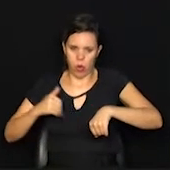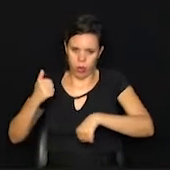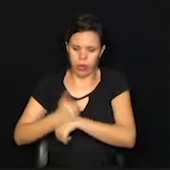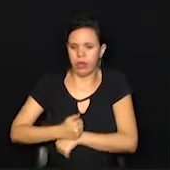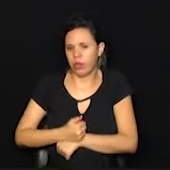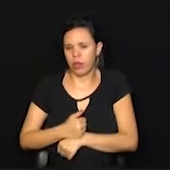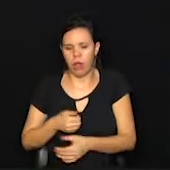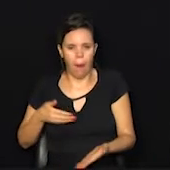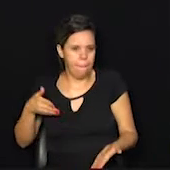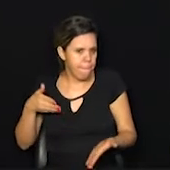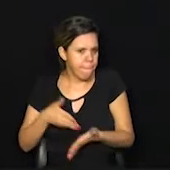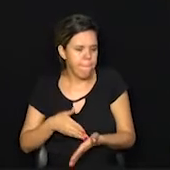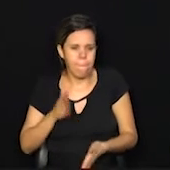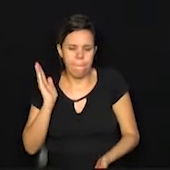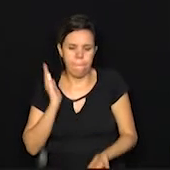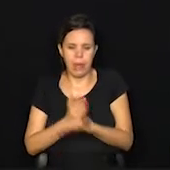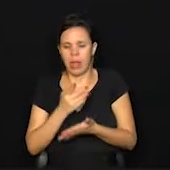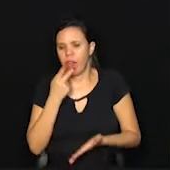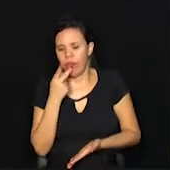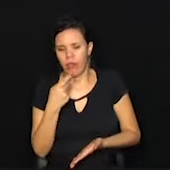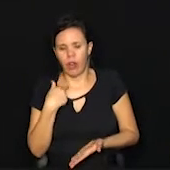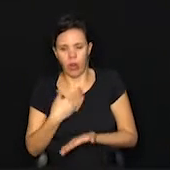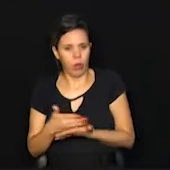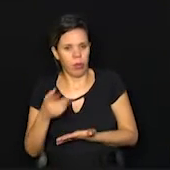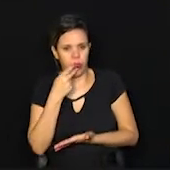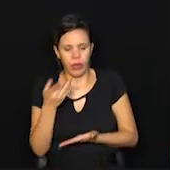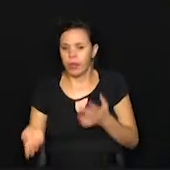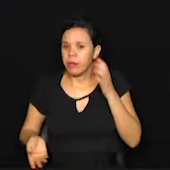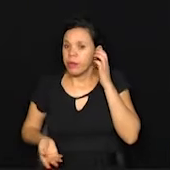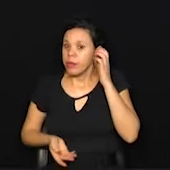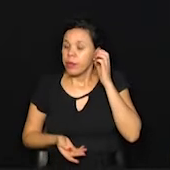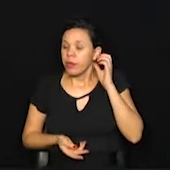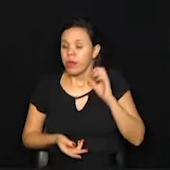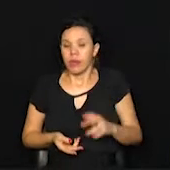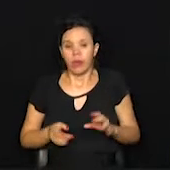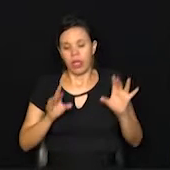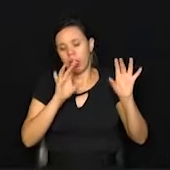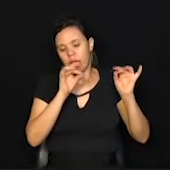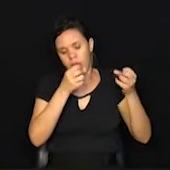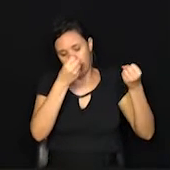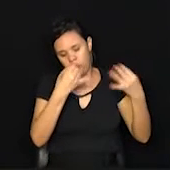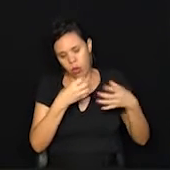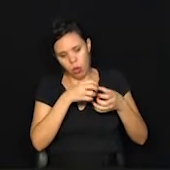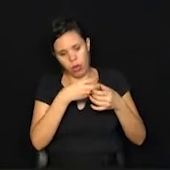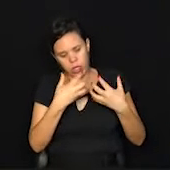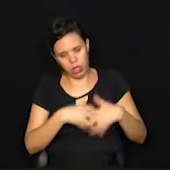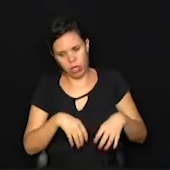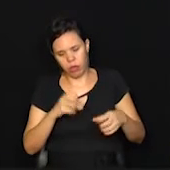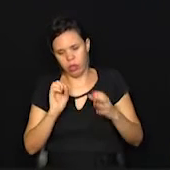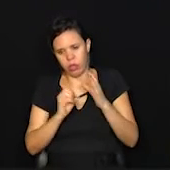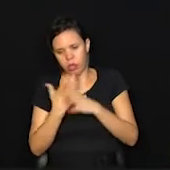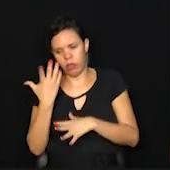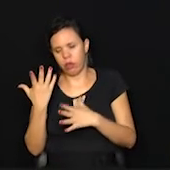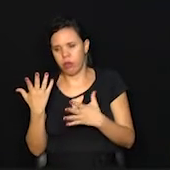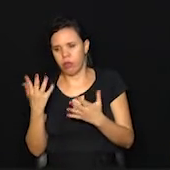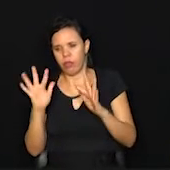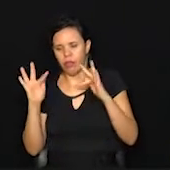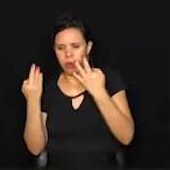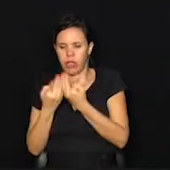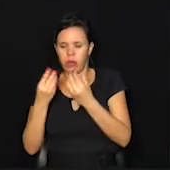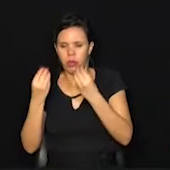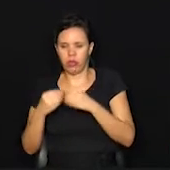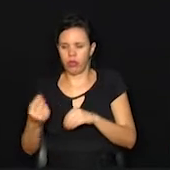é bom assim quando a gente fala do golpe Por exemplo quando eu comecei aqui eu falo o relato de uma pessoa que teve a sua família atingida etc